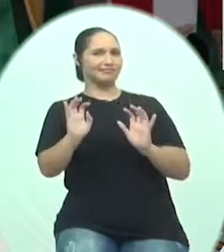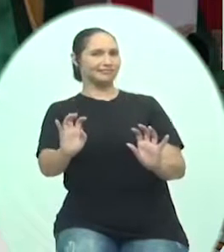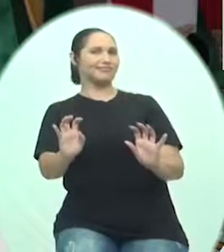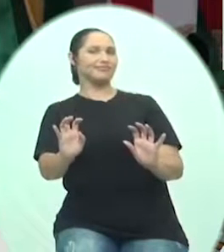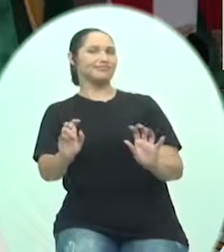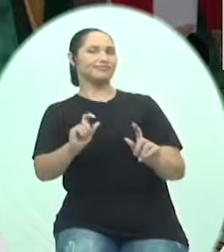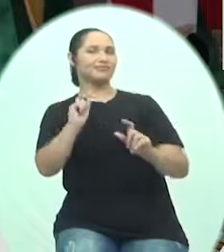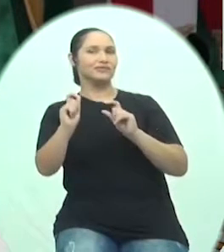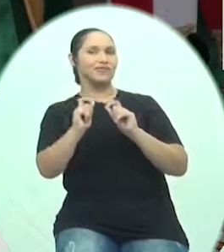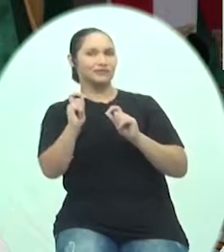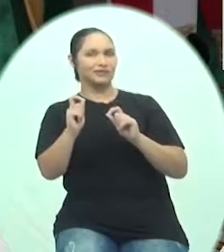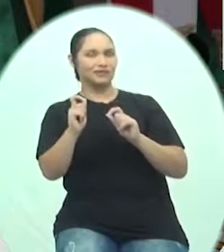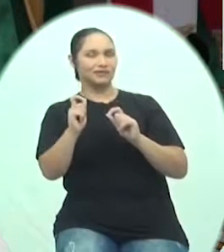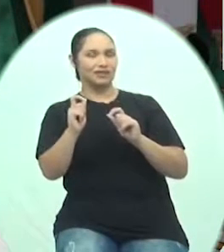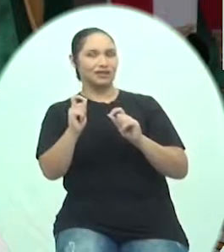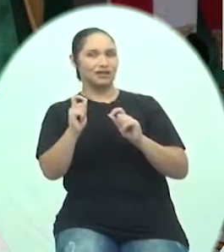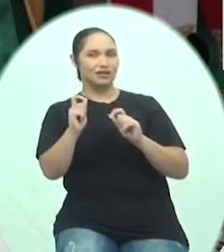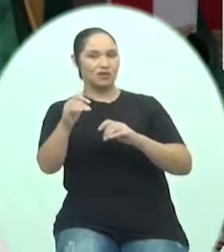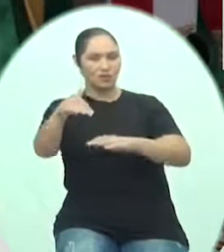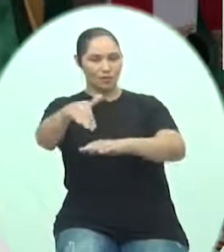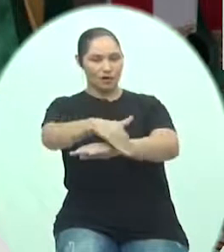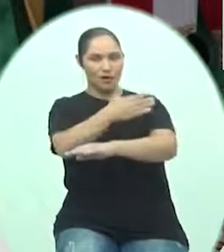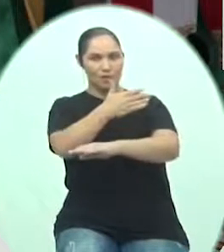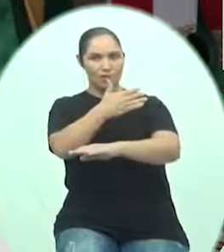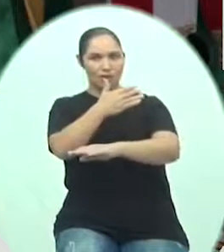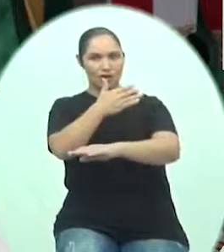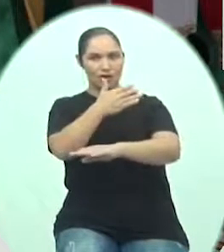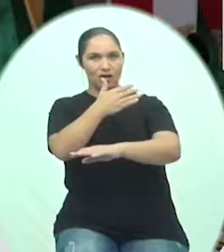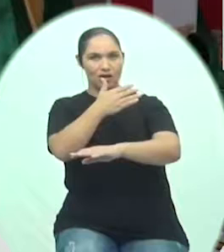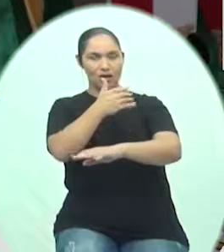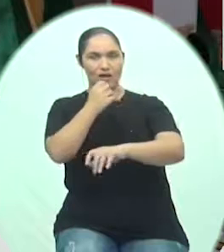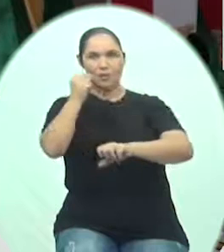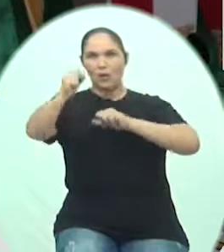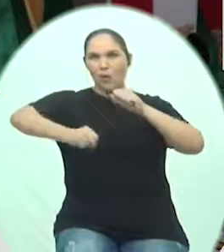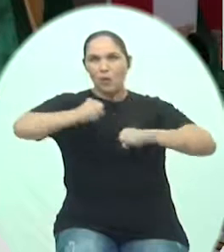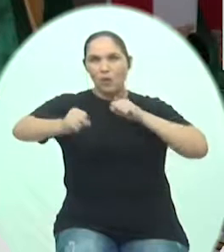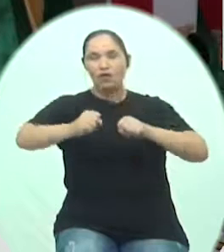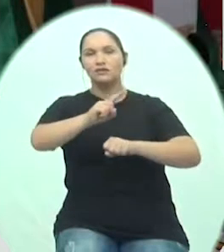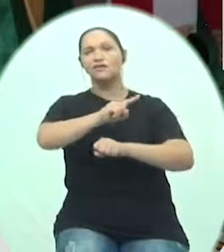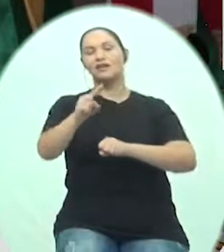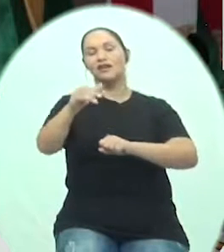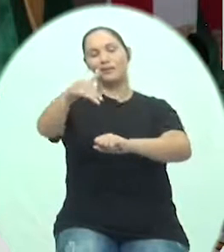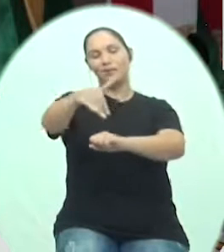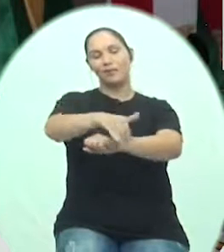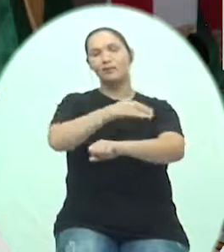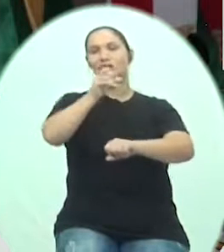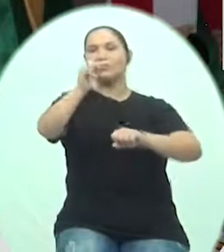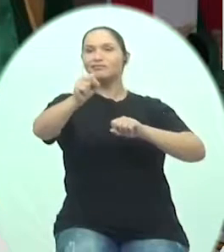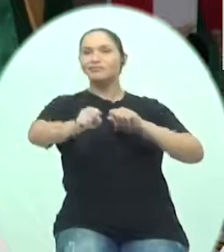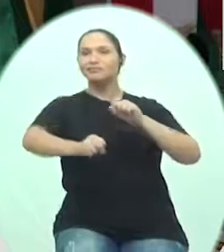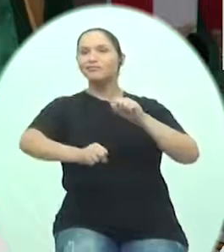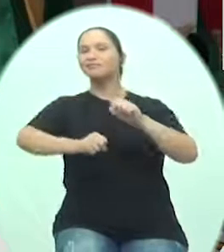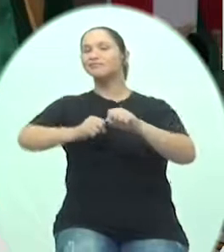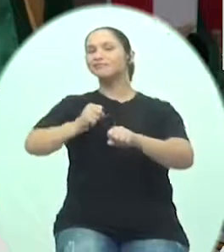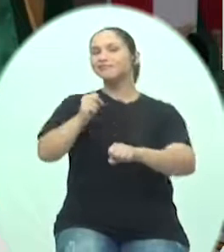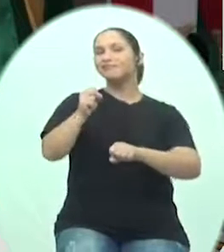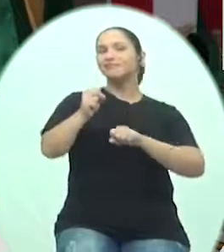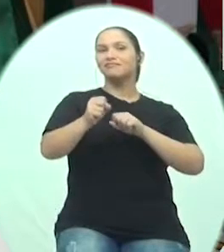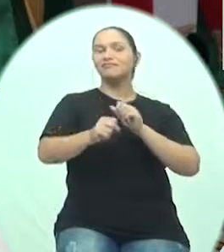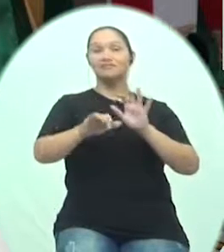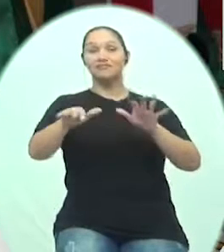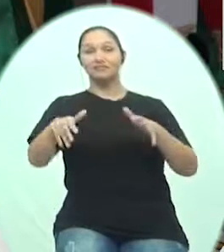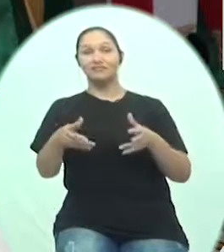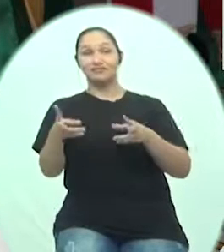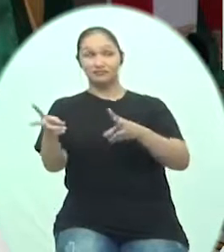Centenário uma simples ciclovia então há o espaço que todos podem perceber eh e a bicicleta